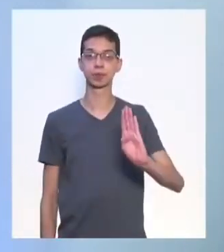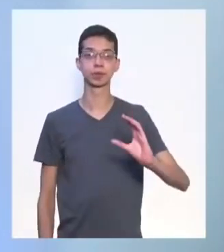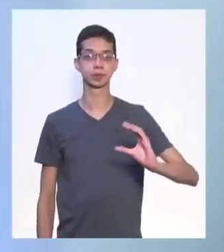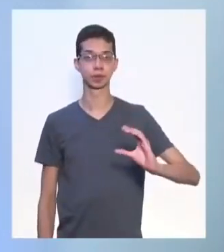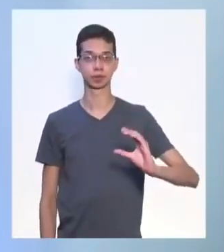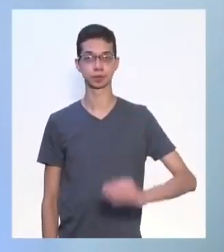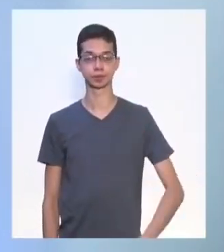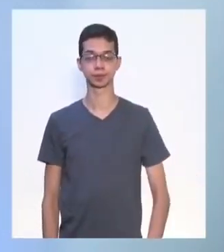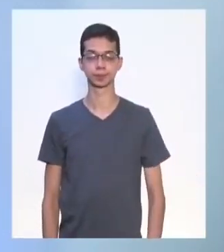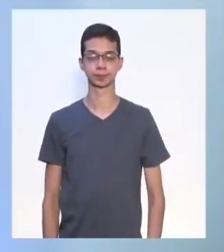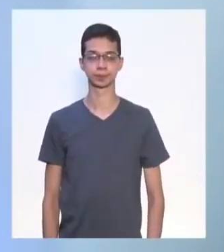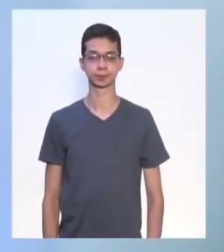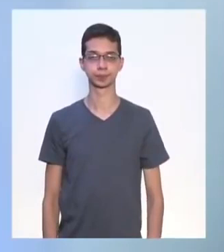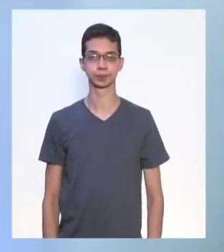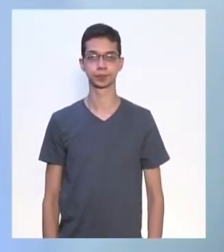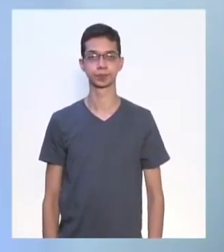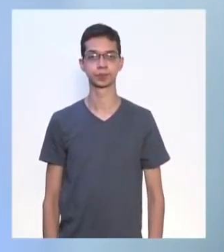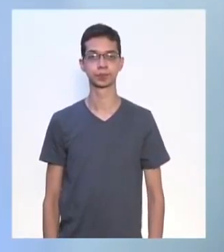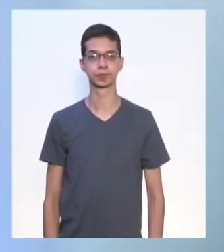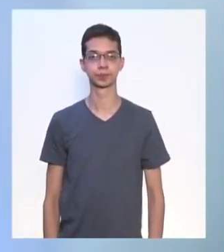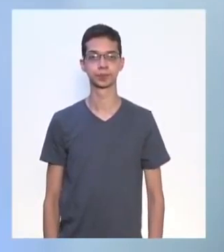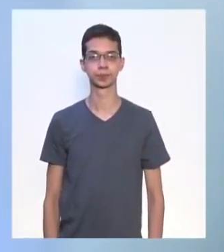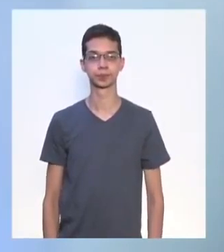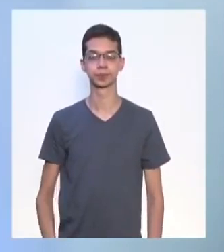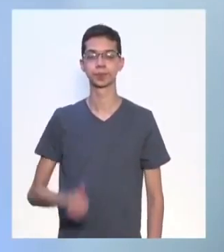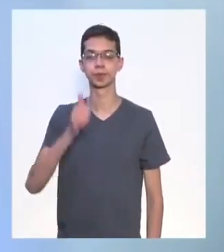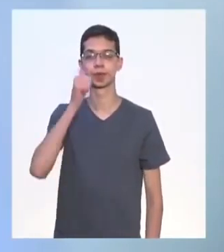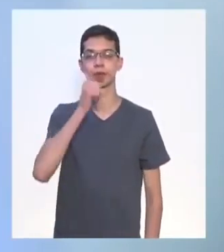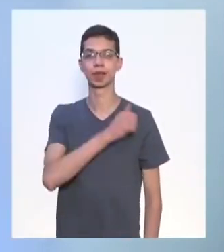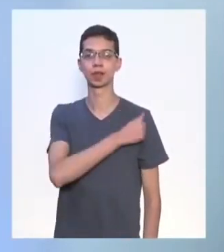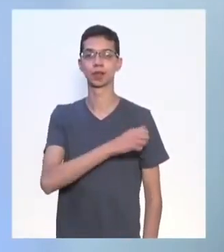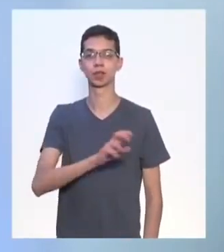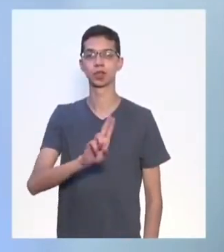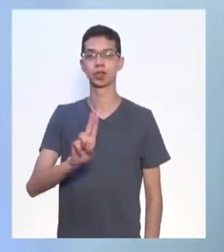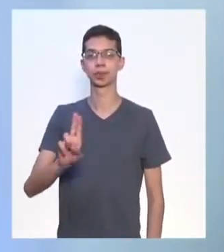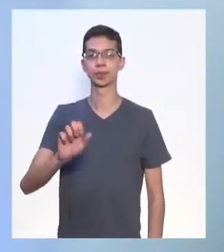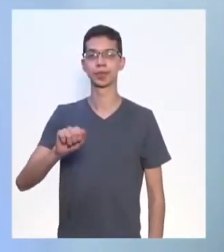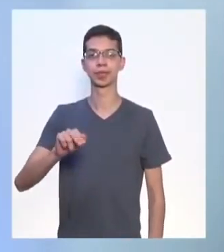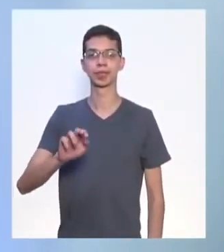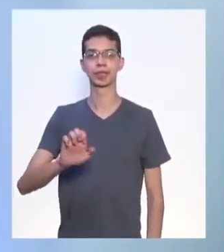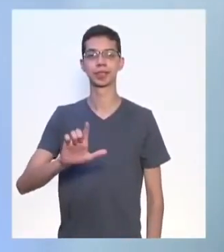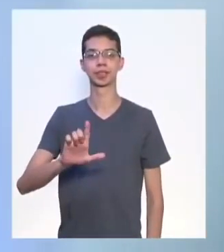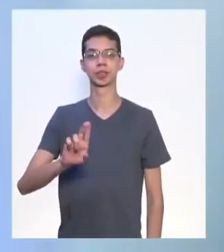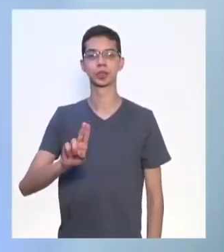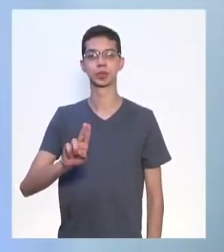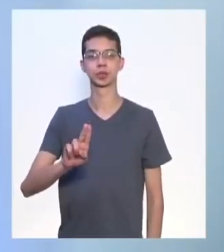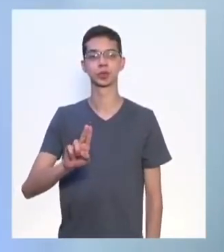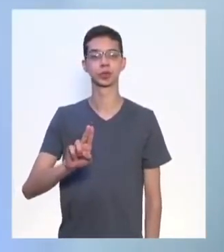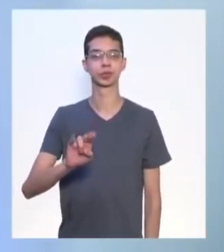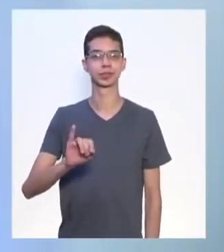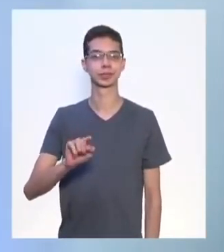lá. B e C. A aluna Ana e Luiz colocaram B e C. O aluno